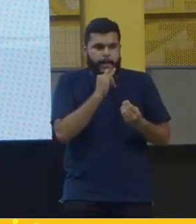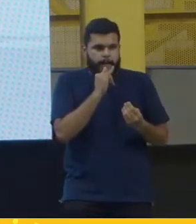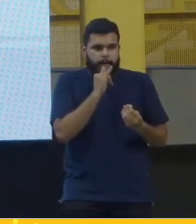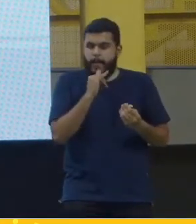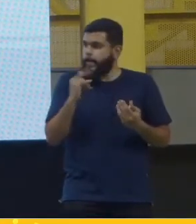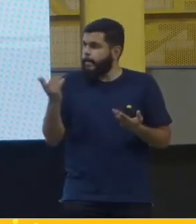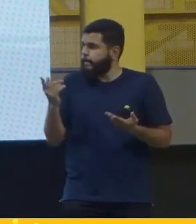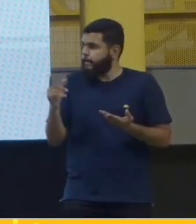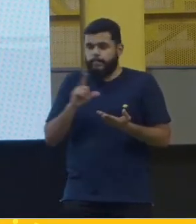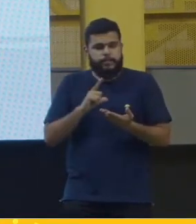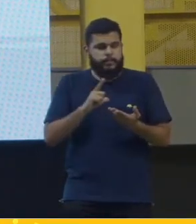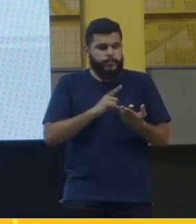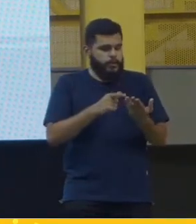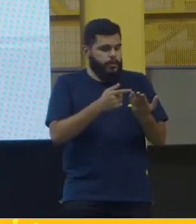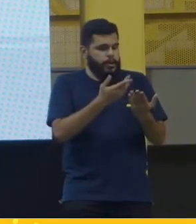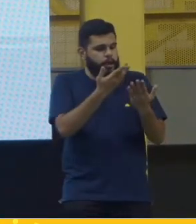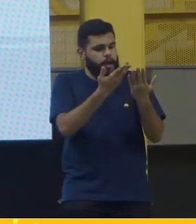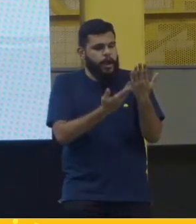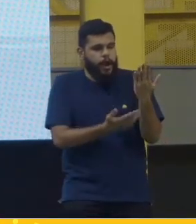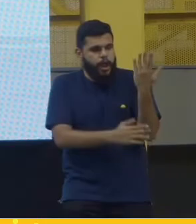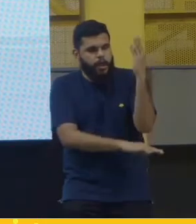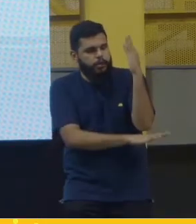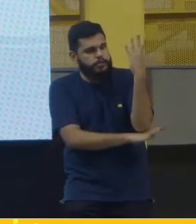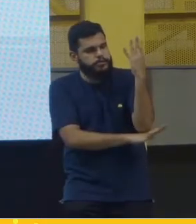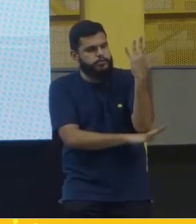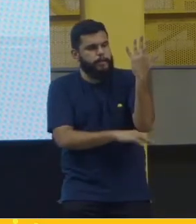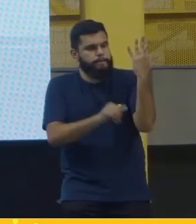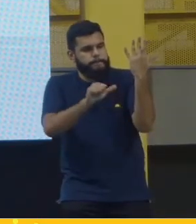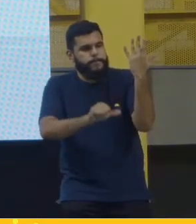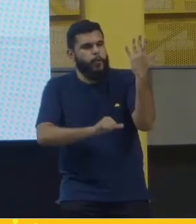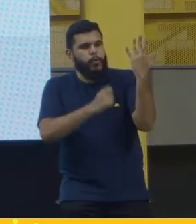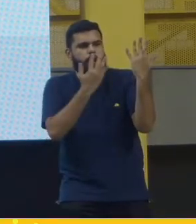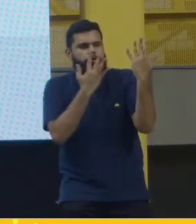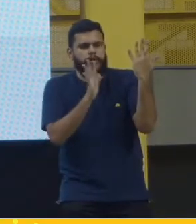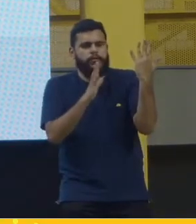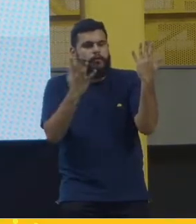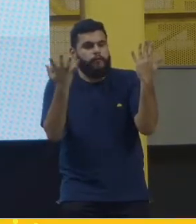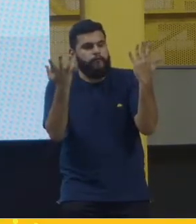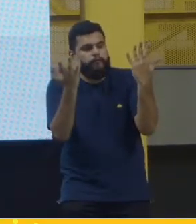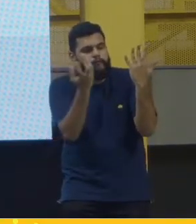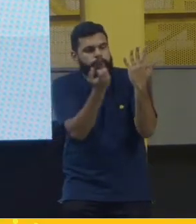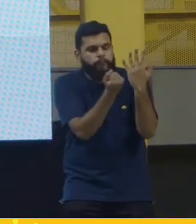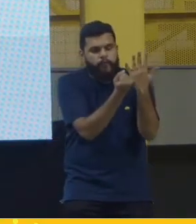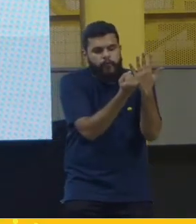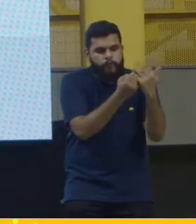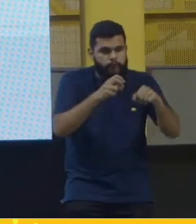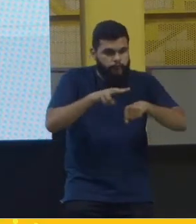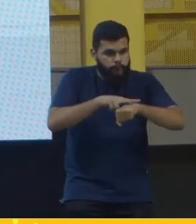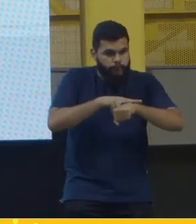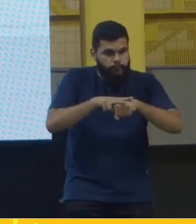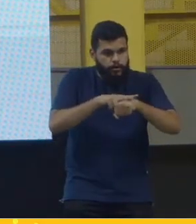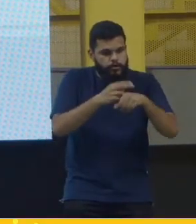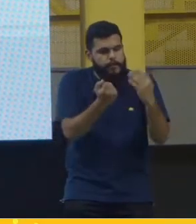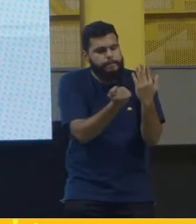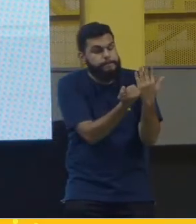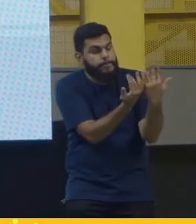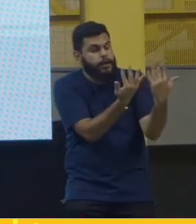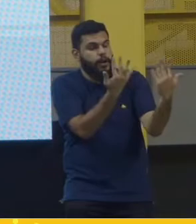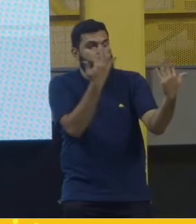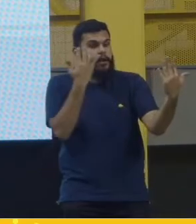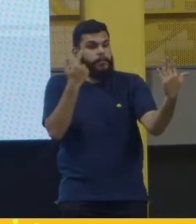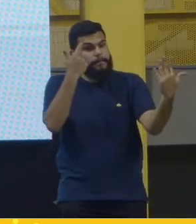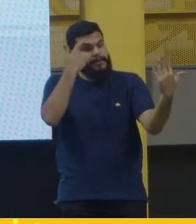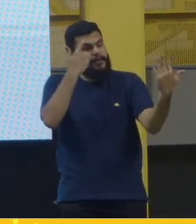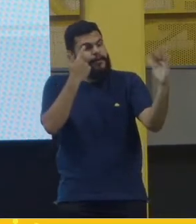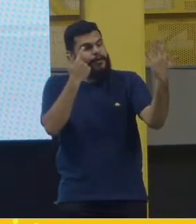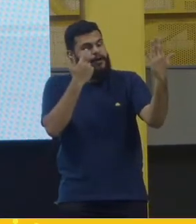verde. Não vai ajudar na fotossíntese. É melhor iluminar com o quê? Com vermelho ou com azul? Então, no dia que você fala,